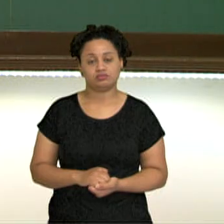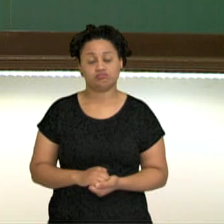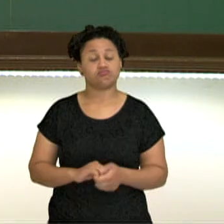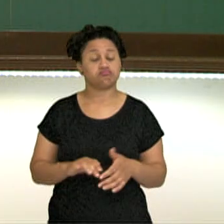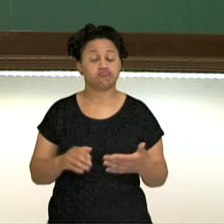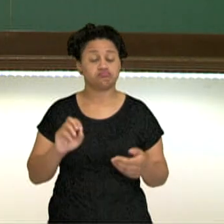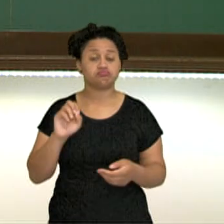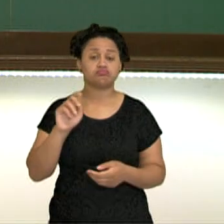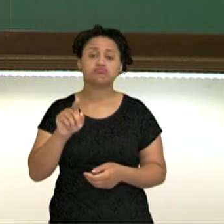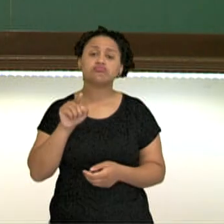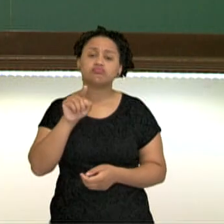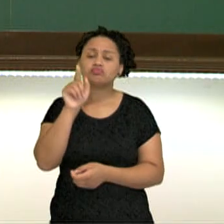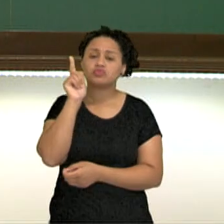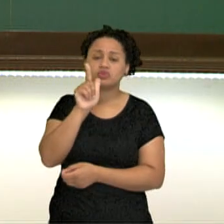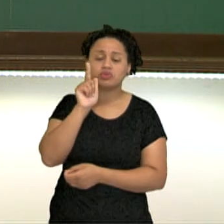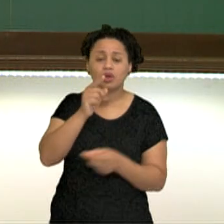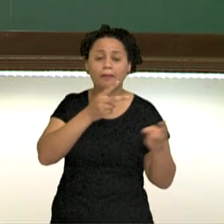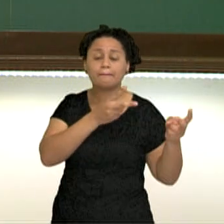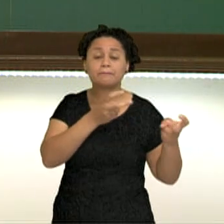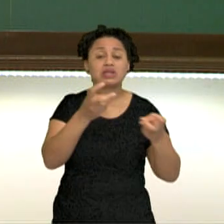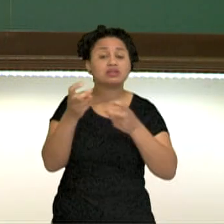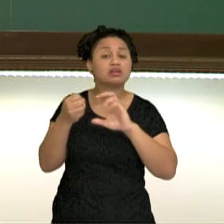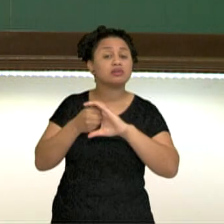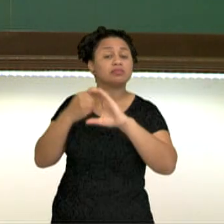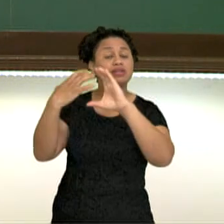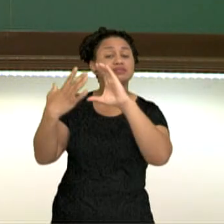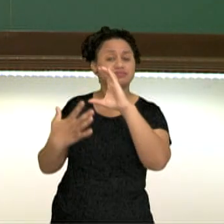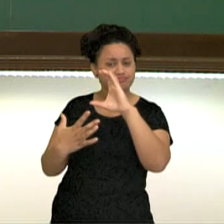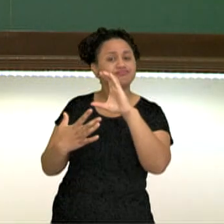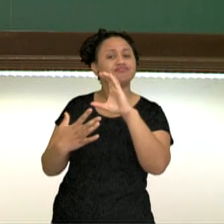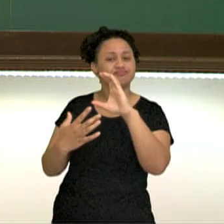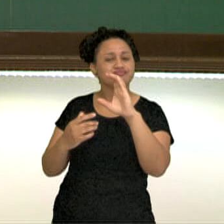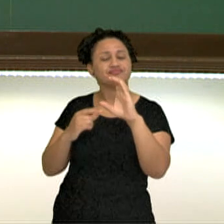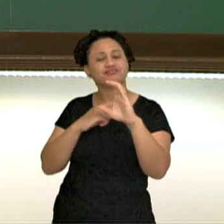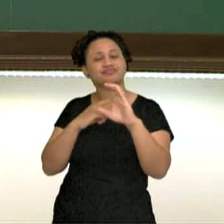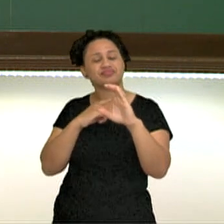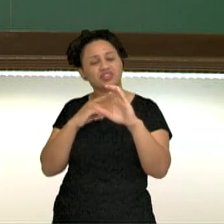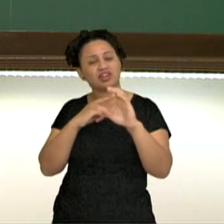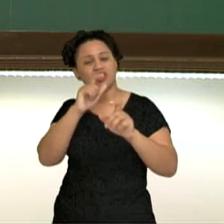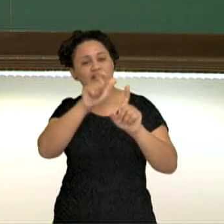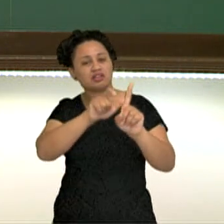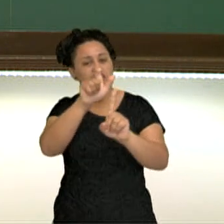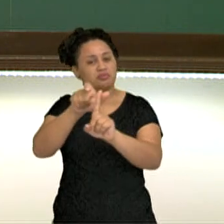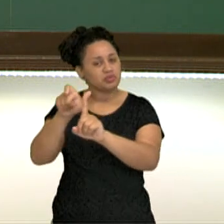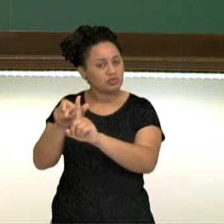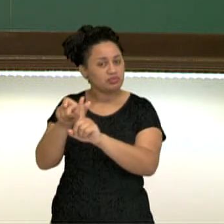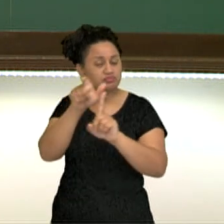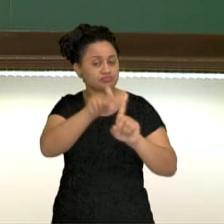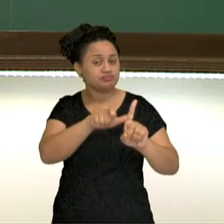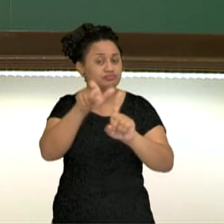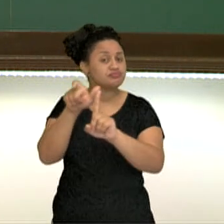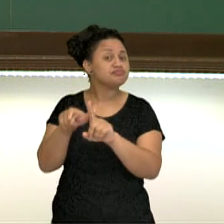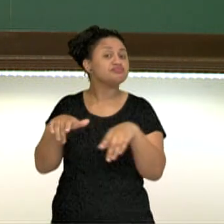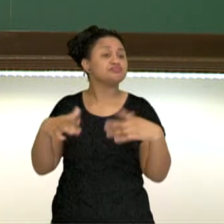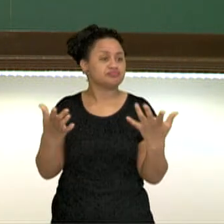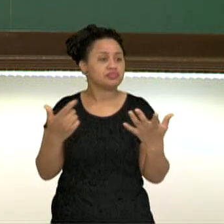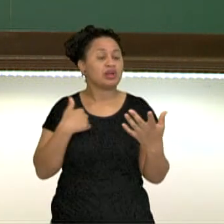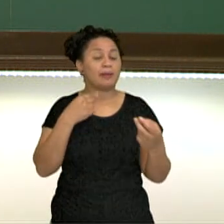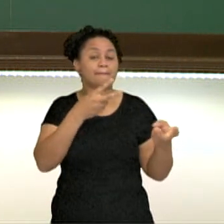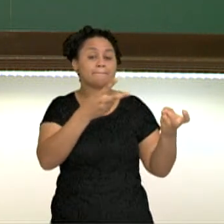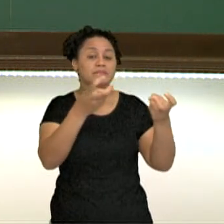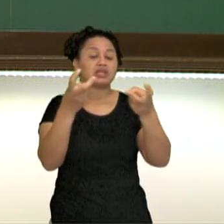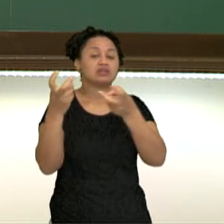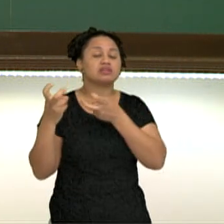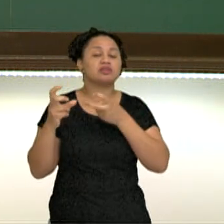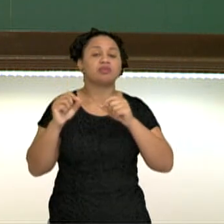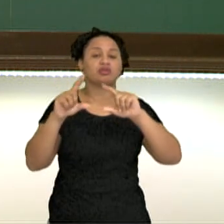Certo, você conseguiu identificar as características aqui dos personagens? Era só observar